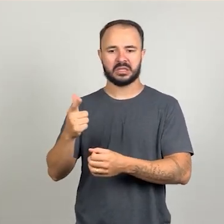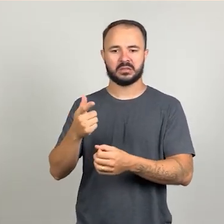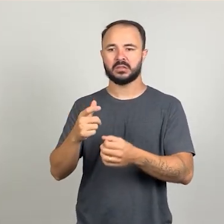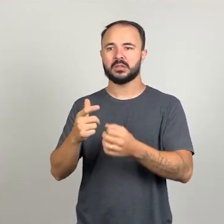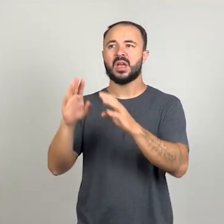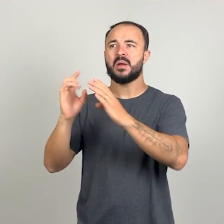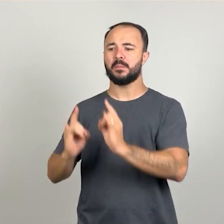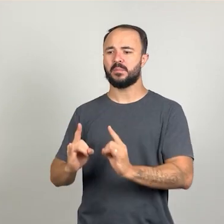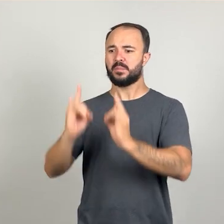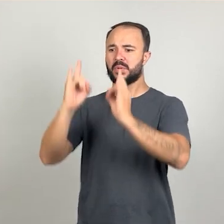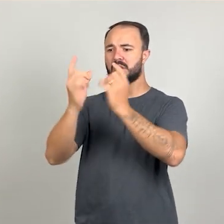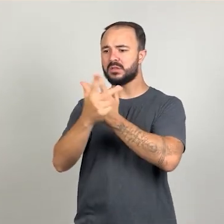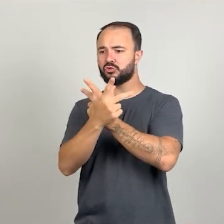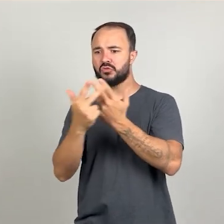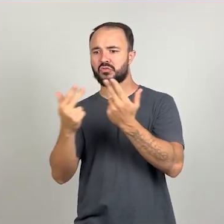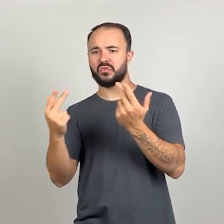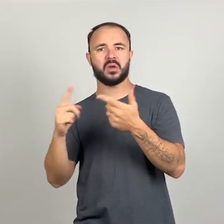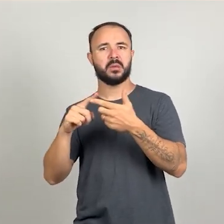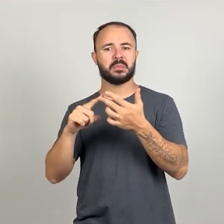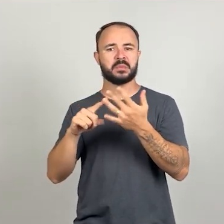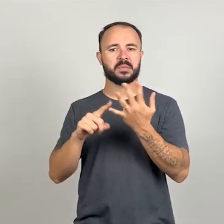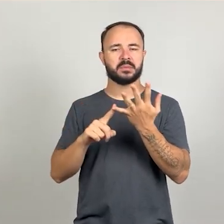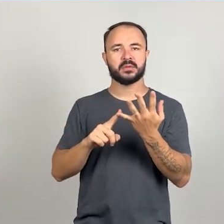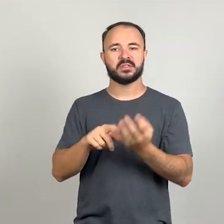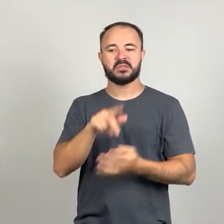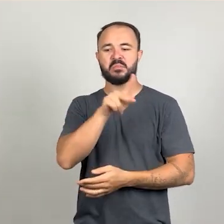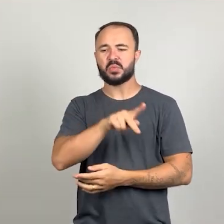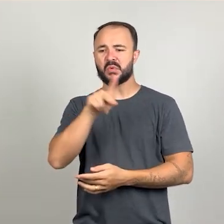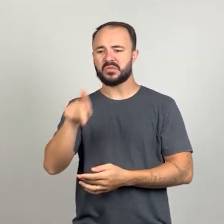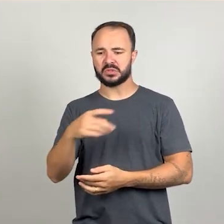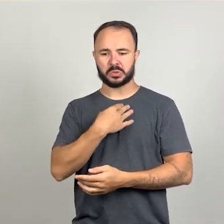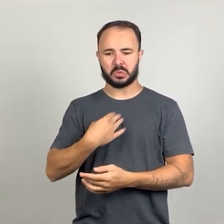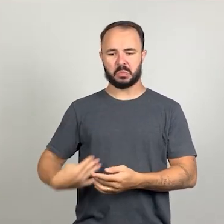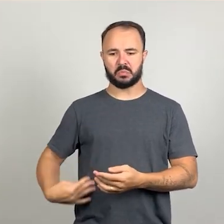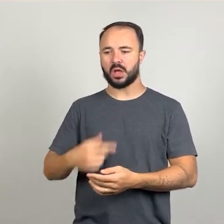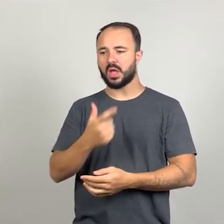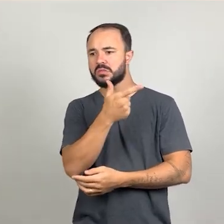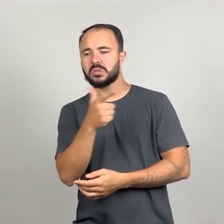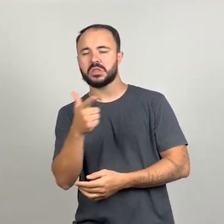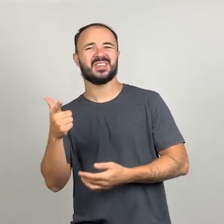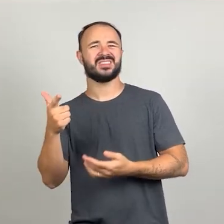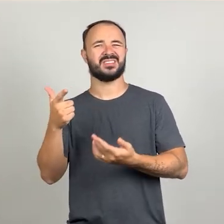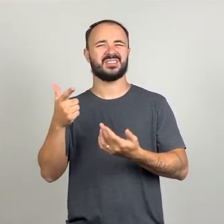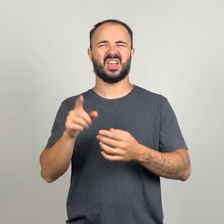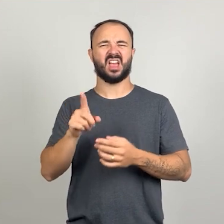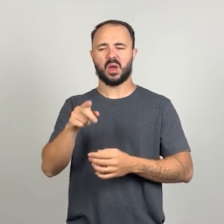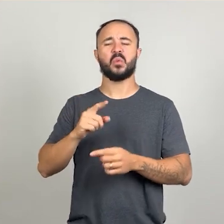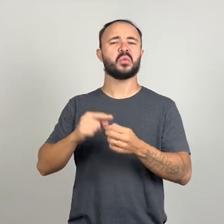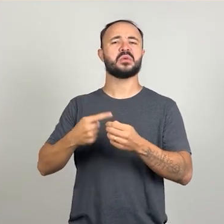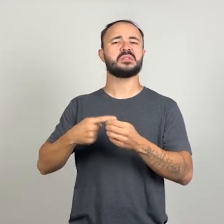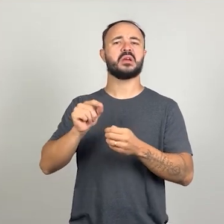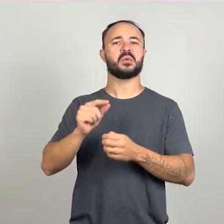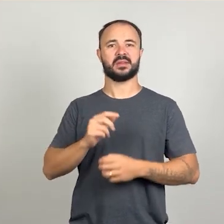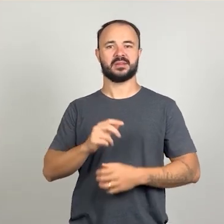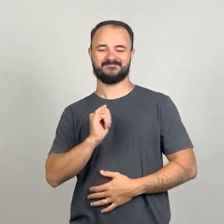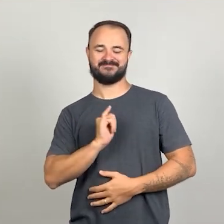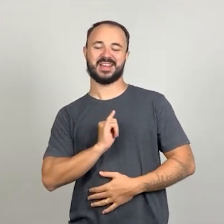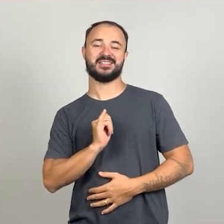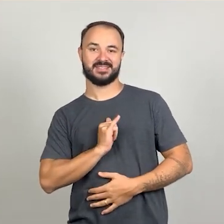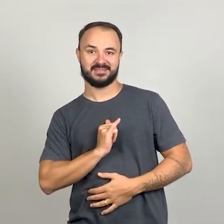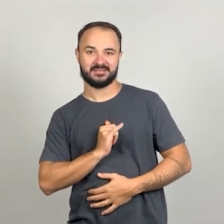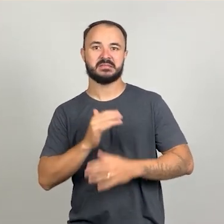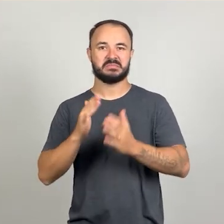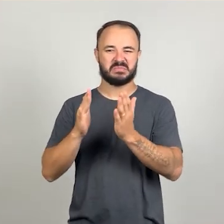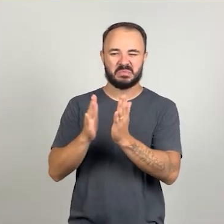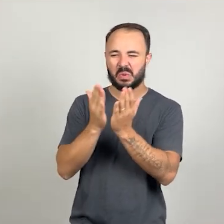e até sem professor público. É a Vila da Imperatriz, uma pobre povoação, rica de